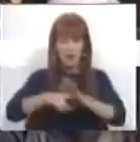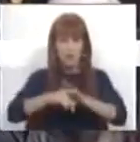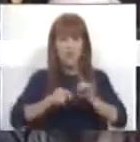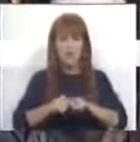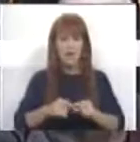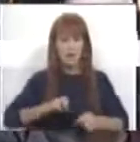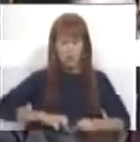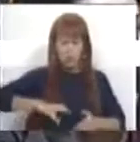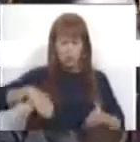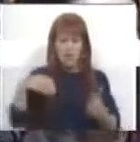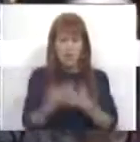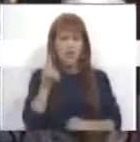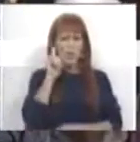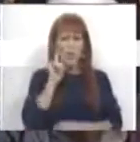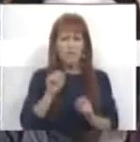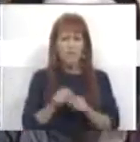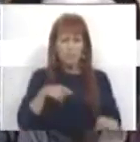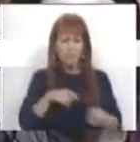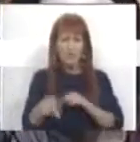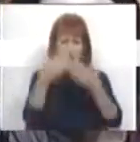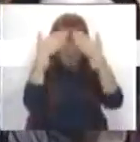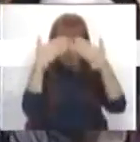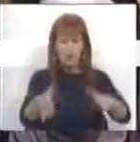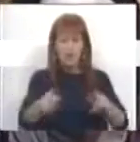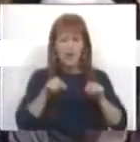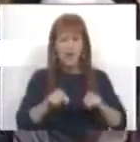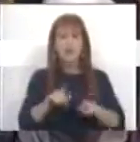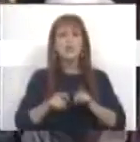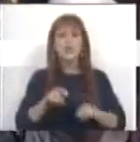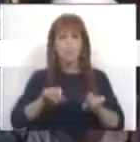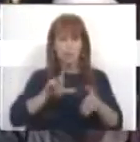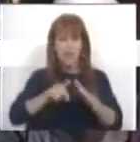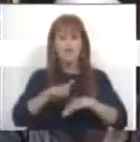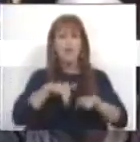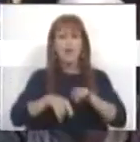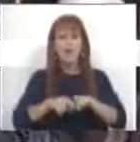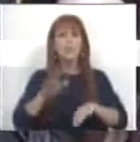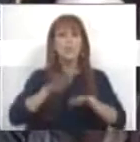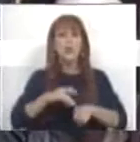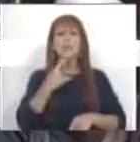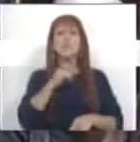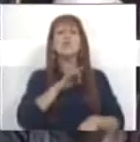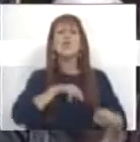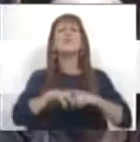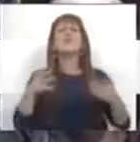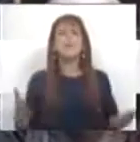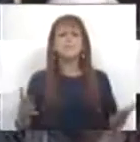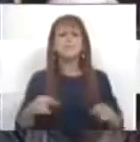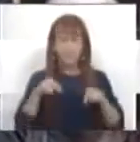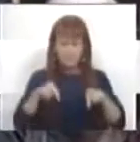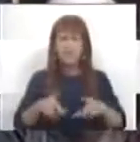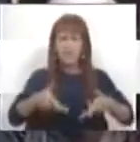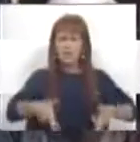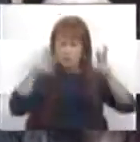que enobrecem e qualificam a política democrática. É o que estes projetos fazem e por isso lhe pergunto, Sr. Deputado, se